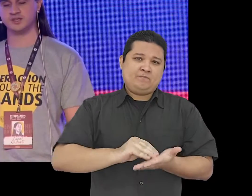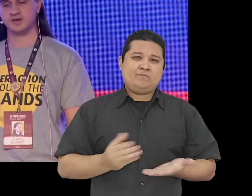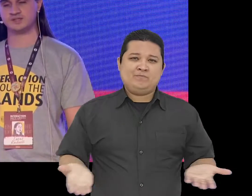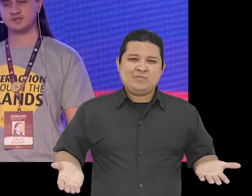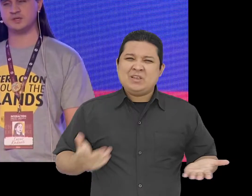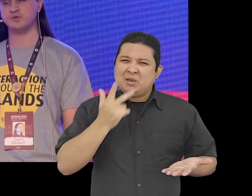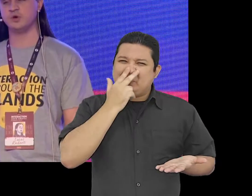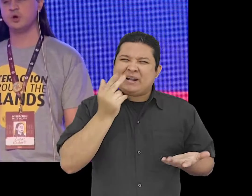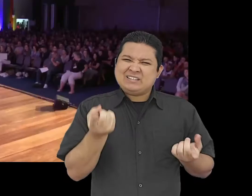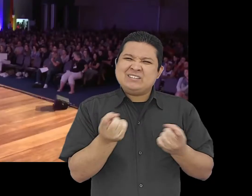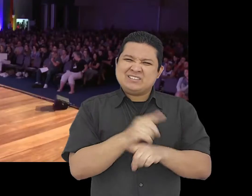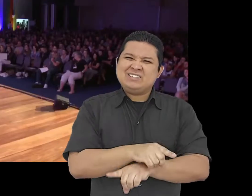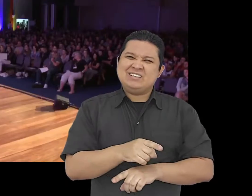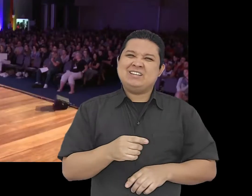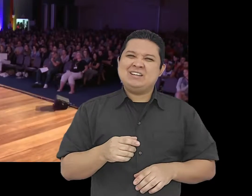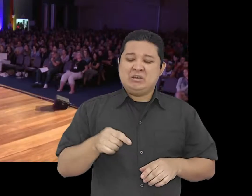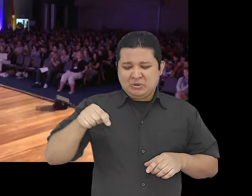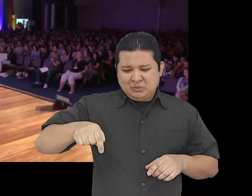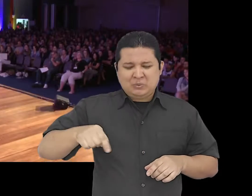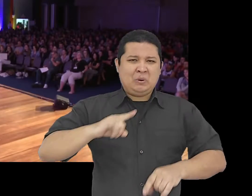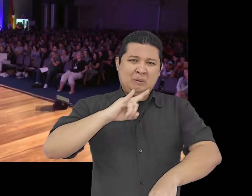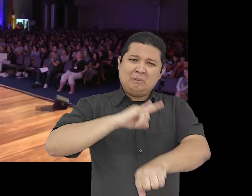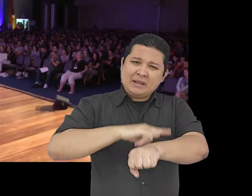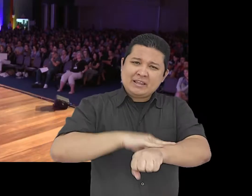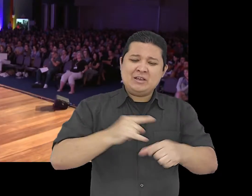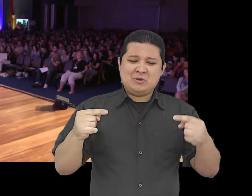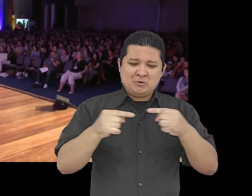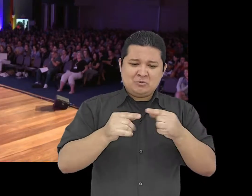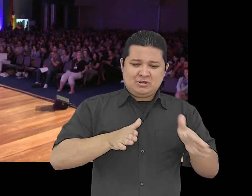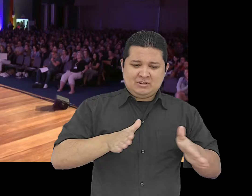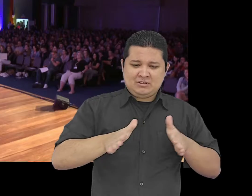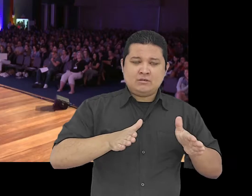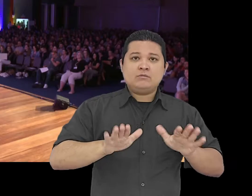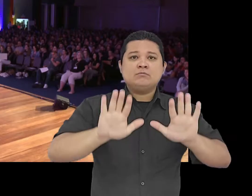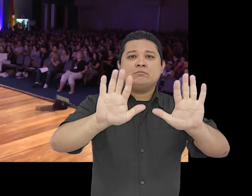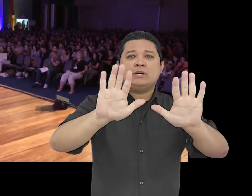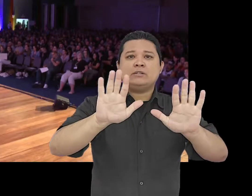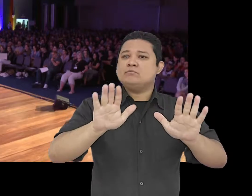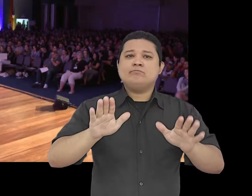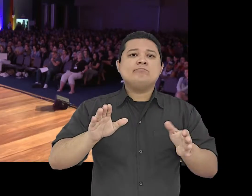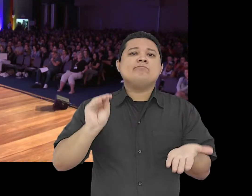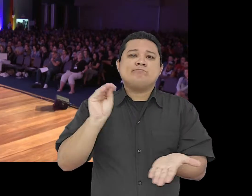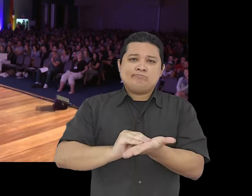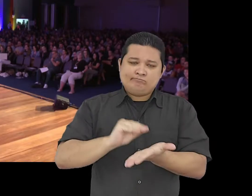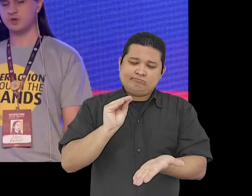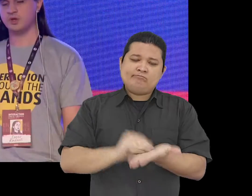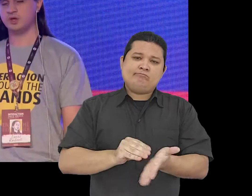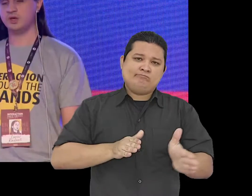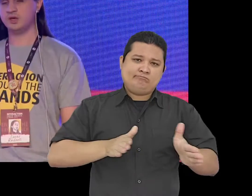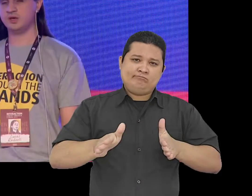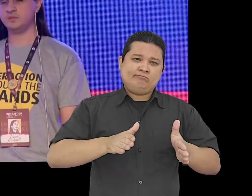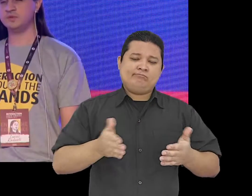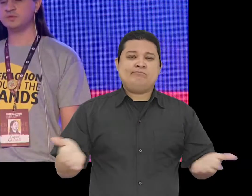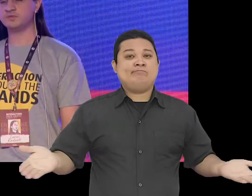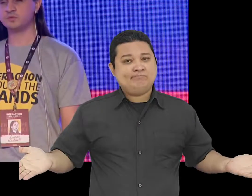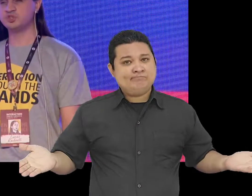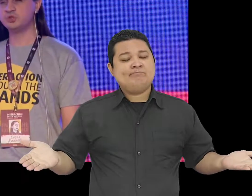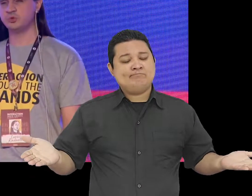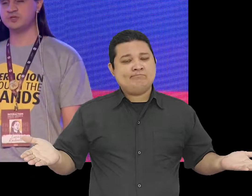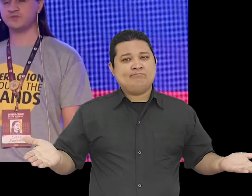contraditório falar que não é acessível, porque afinal não era um banheiro para deficientes, mas não era acessível.